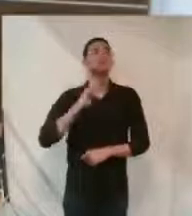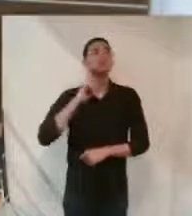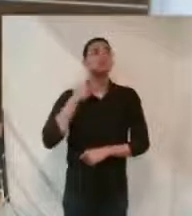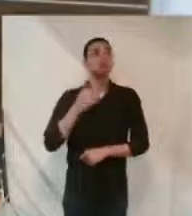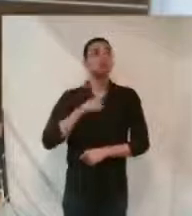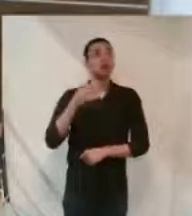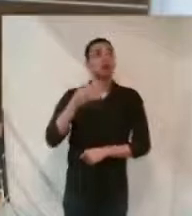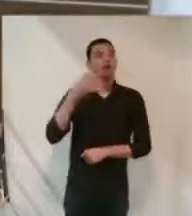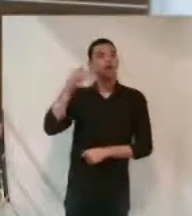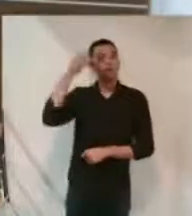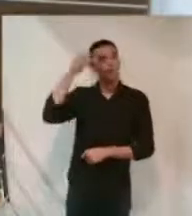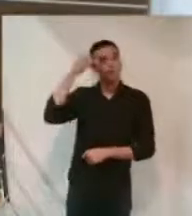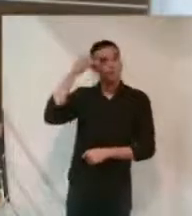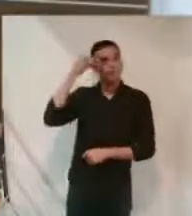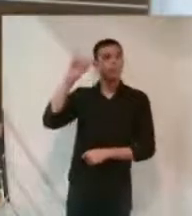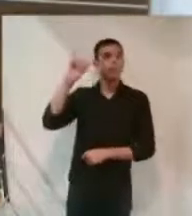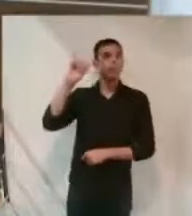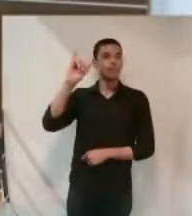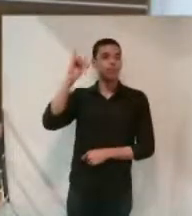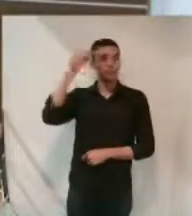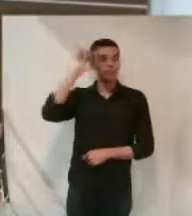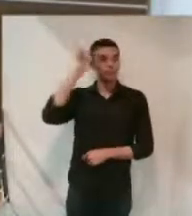Bezerros, esse Marcos.